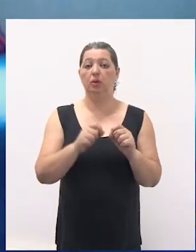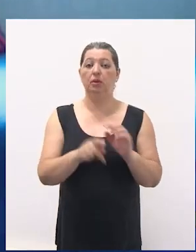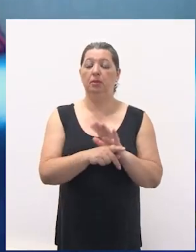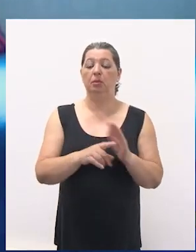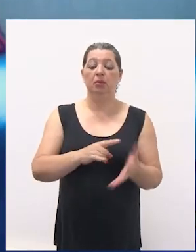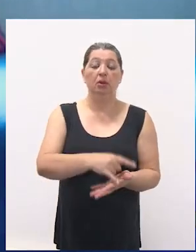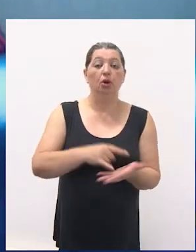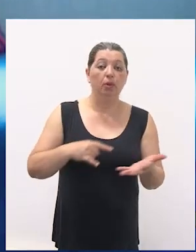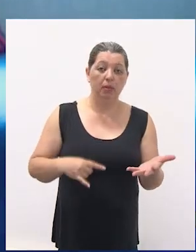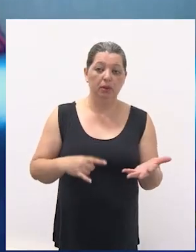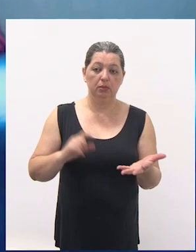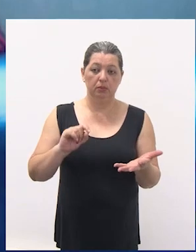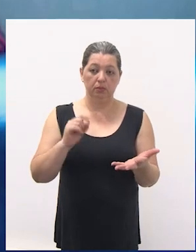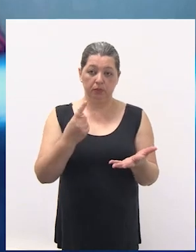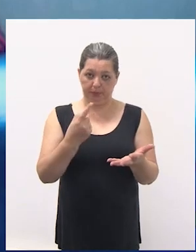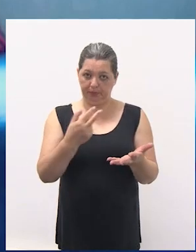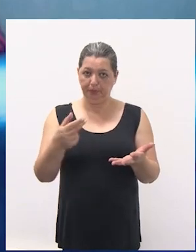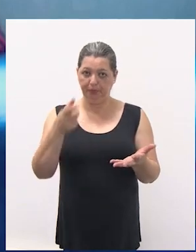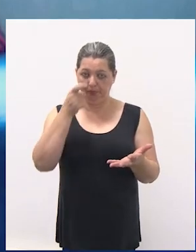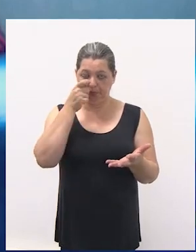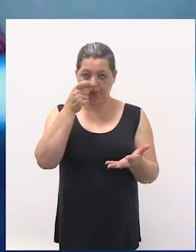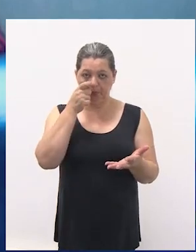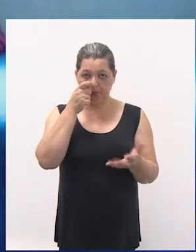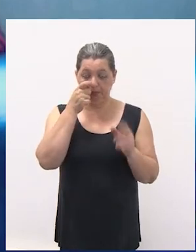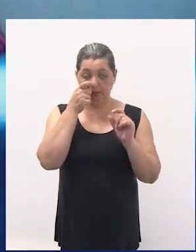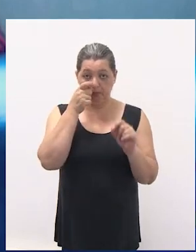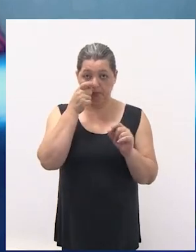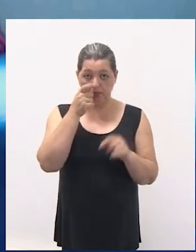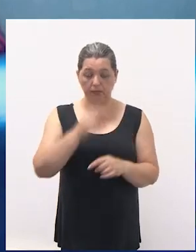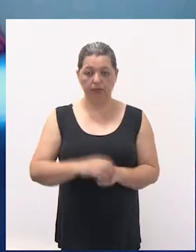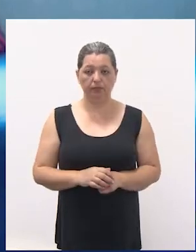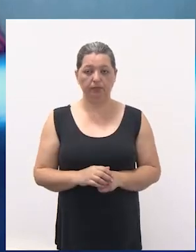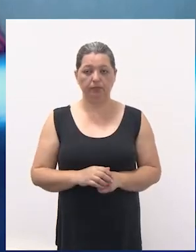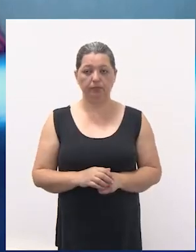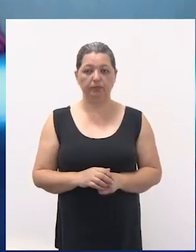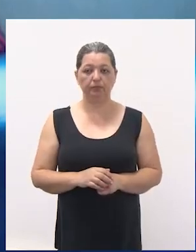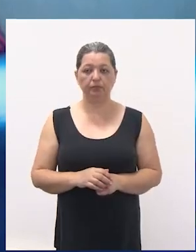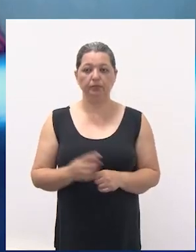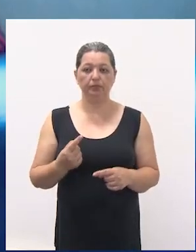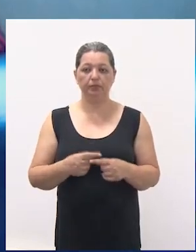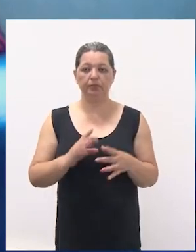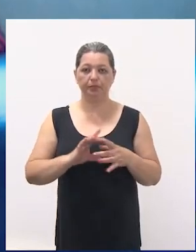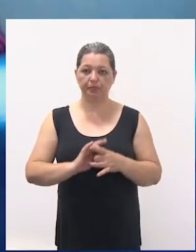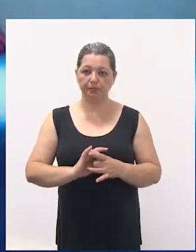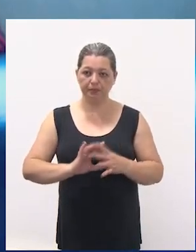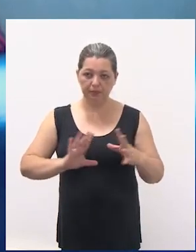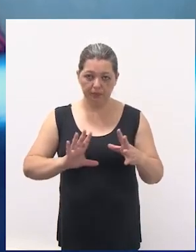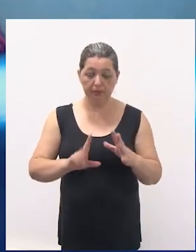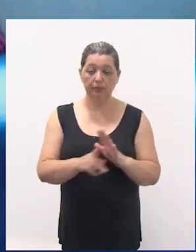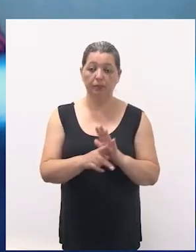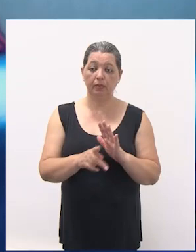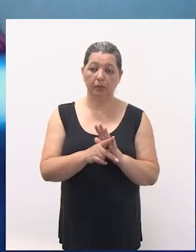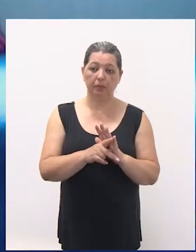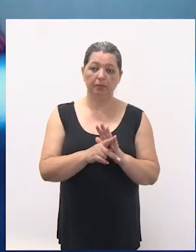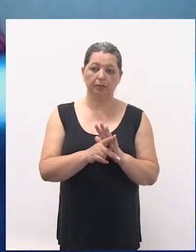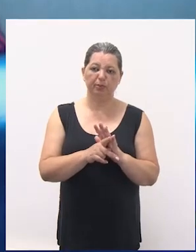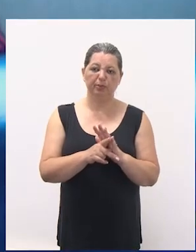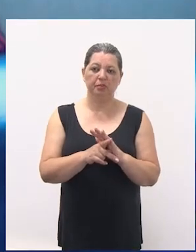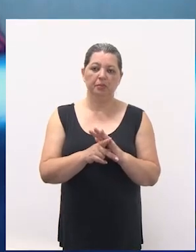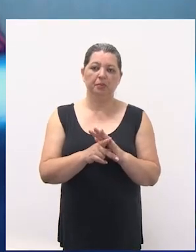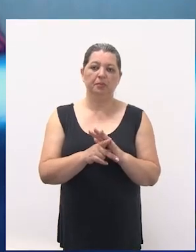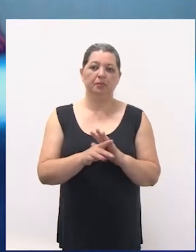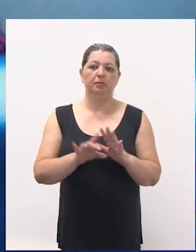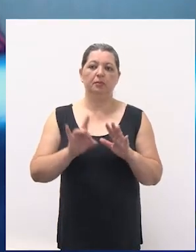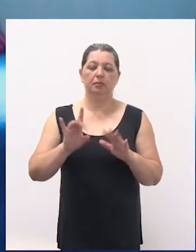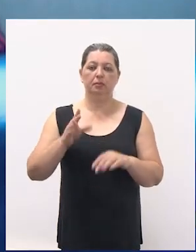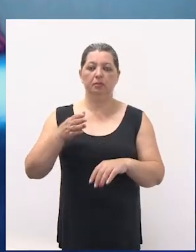E aí, uma coisa interessante é a gente deixar que o documento seja compartilhado dentro do domínio, que é quando o aluno